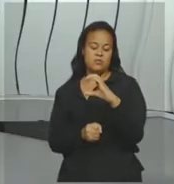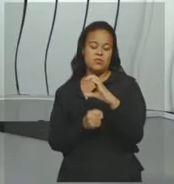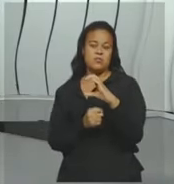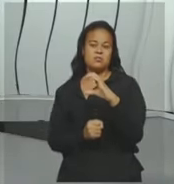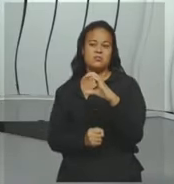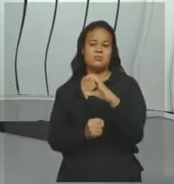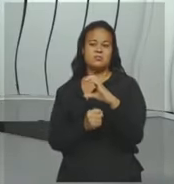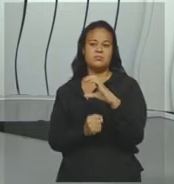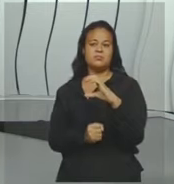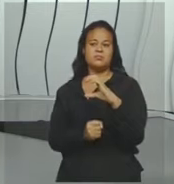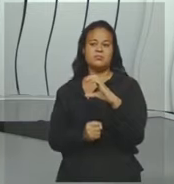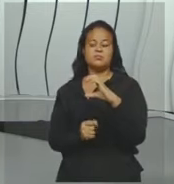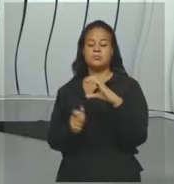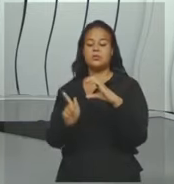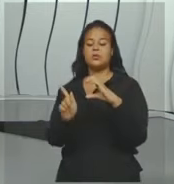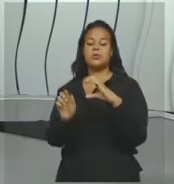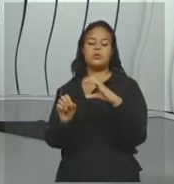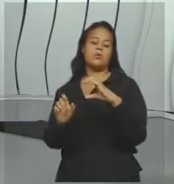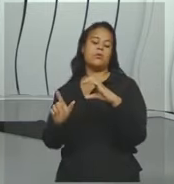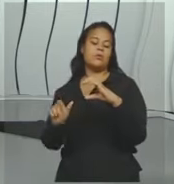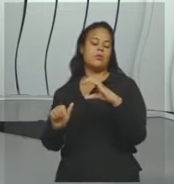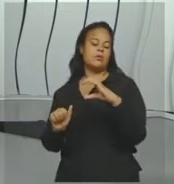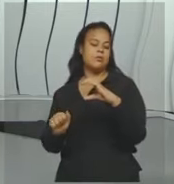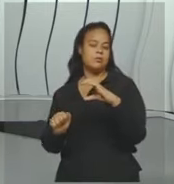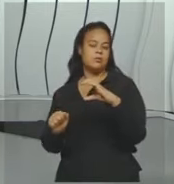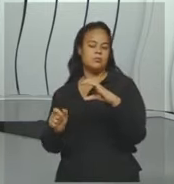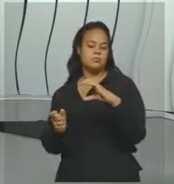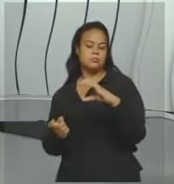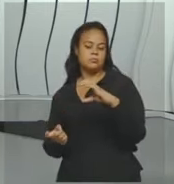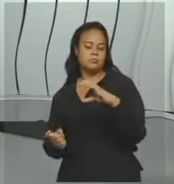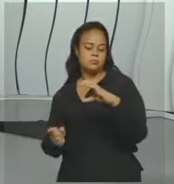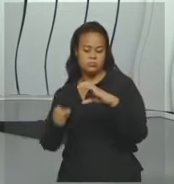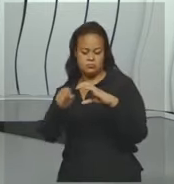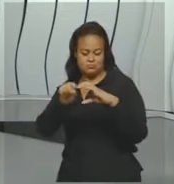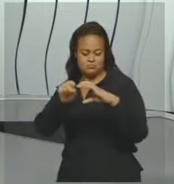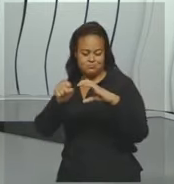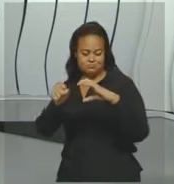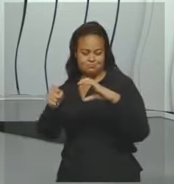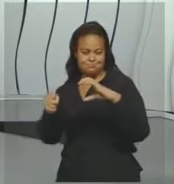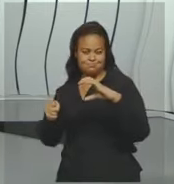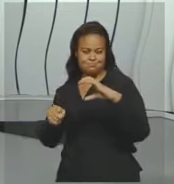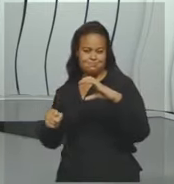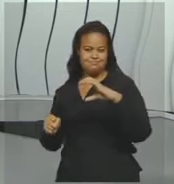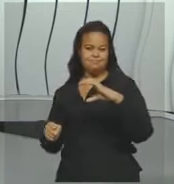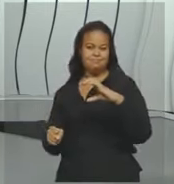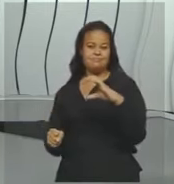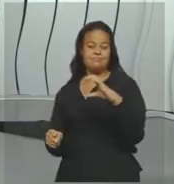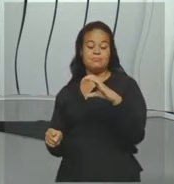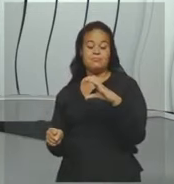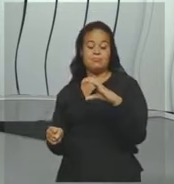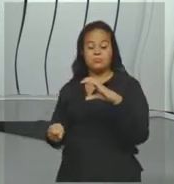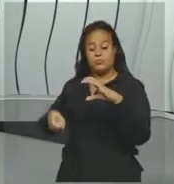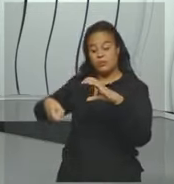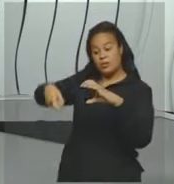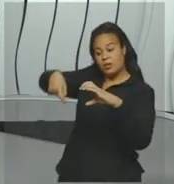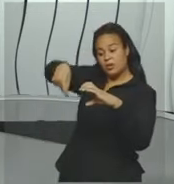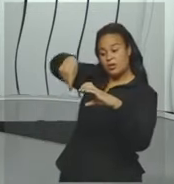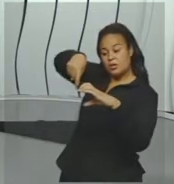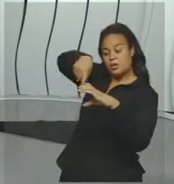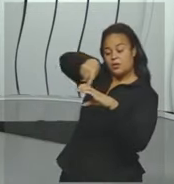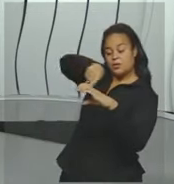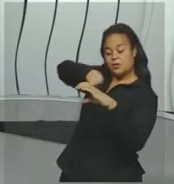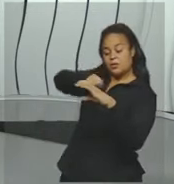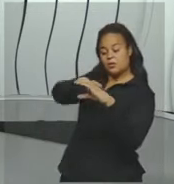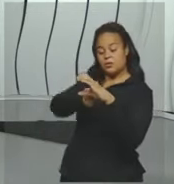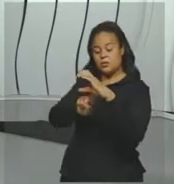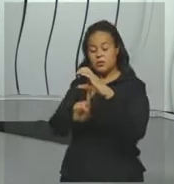onde encaixa esse cabo dentro da roldana. E esse cabo, então, vai estar puxando aqui, ó,